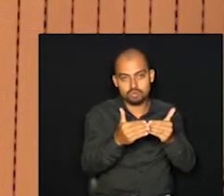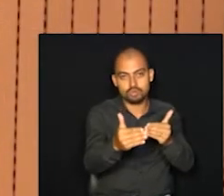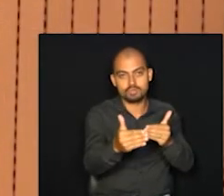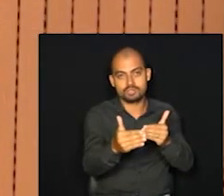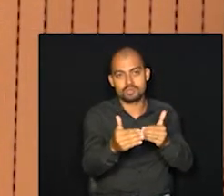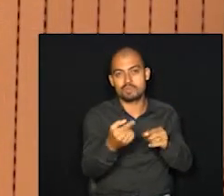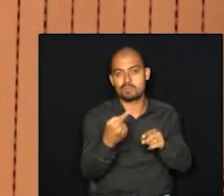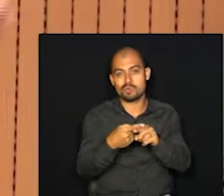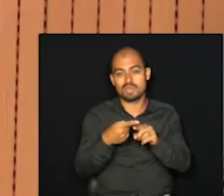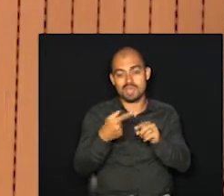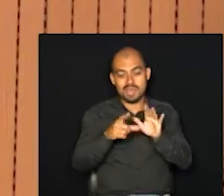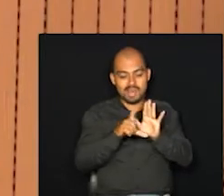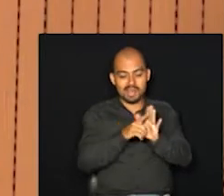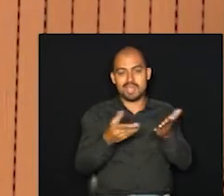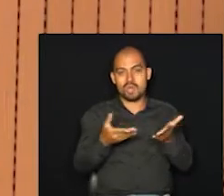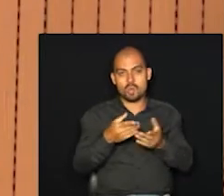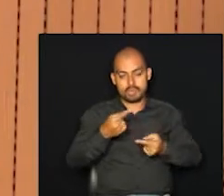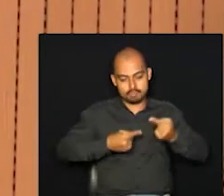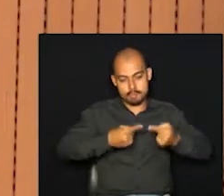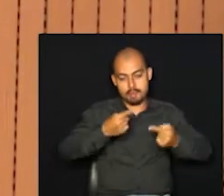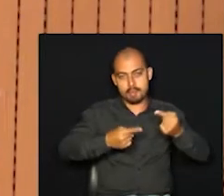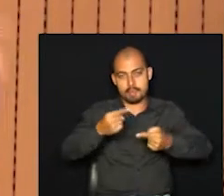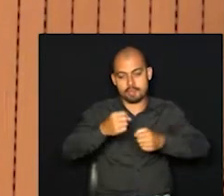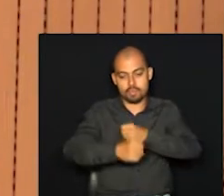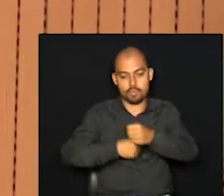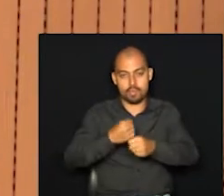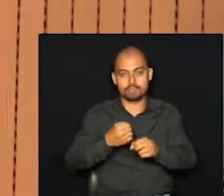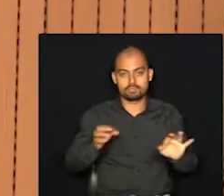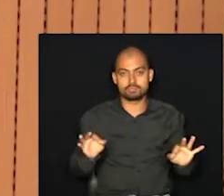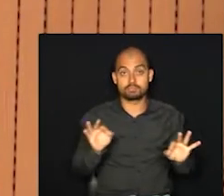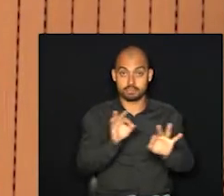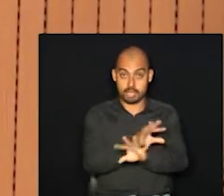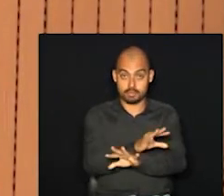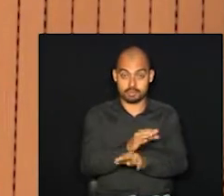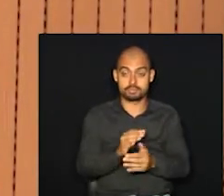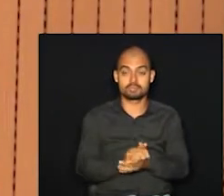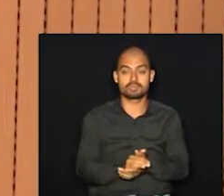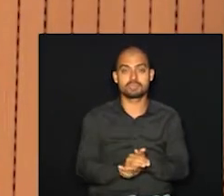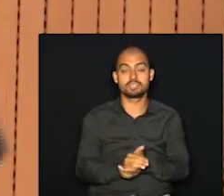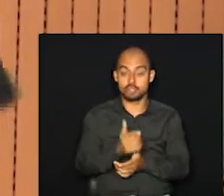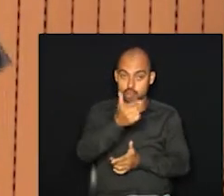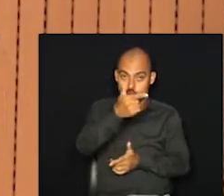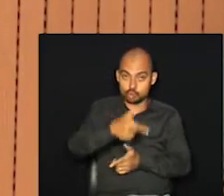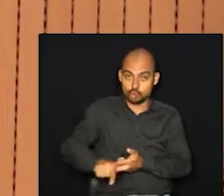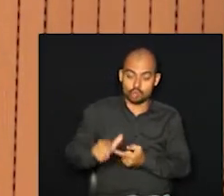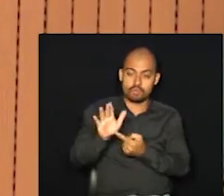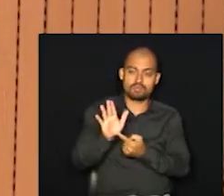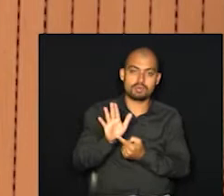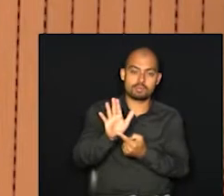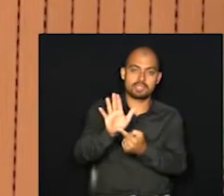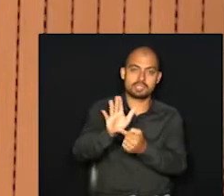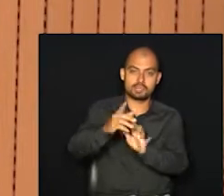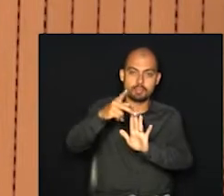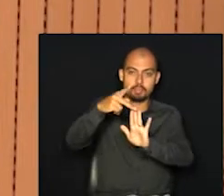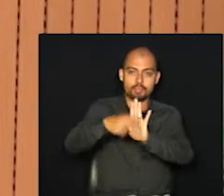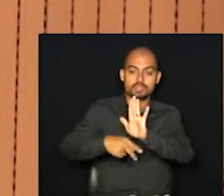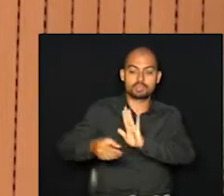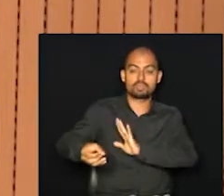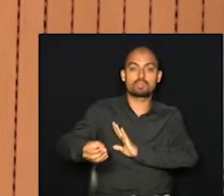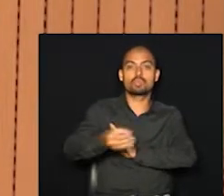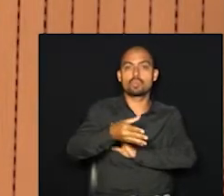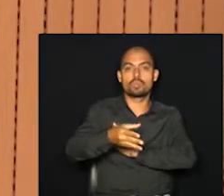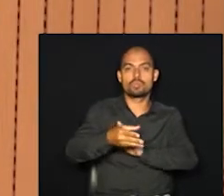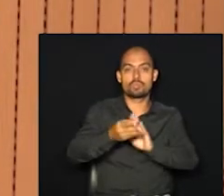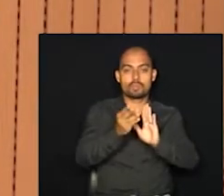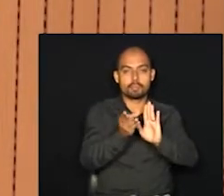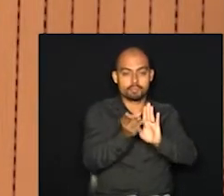está em discussão, ela termina esse ano, nós faremos uma nova apresentação de um novo projeto, reiterando a